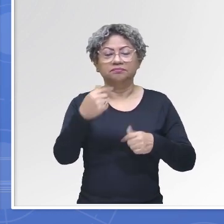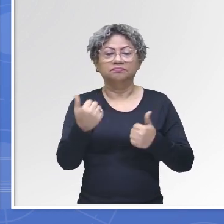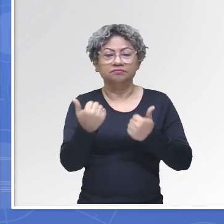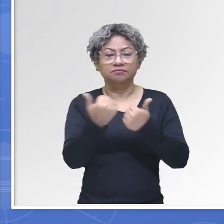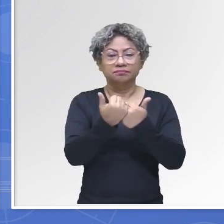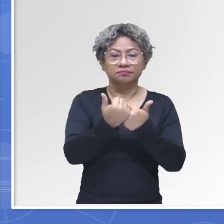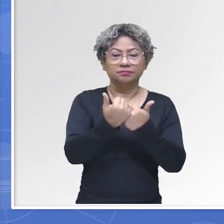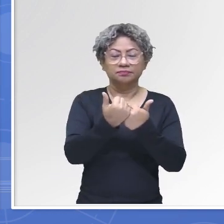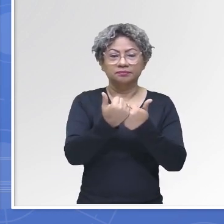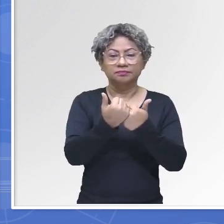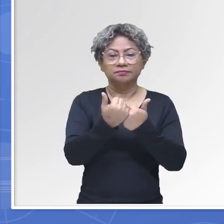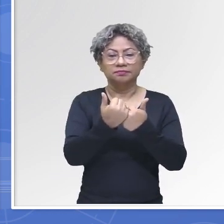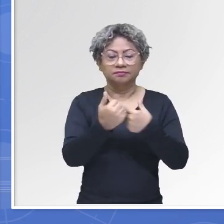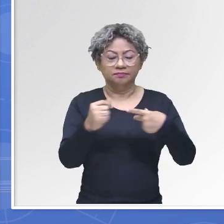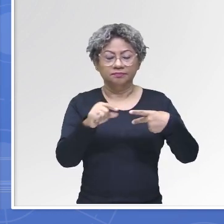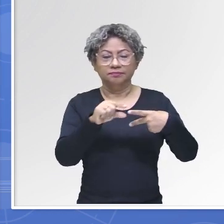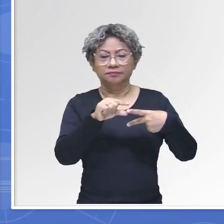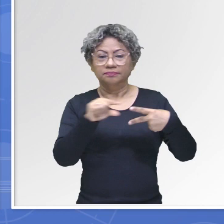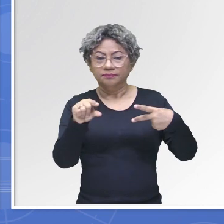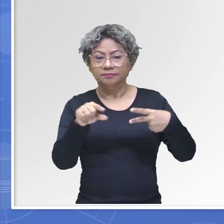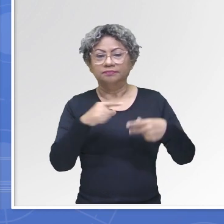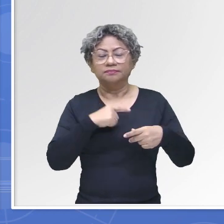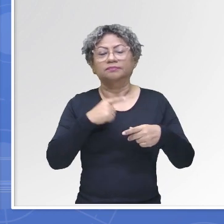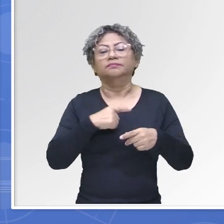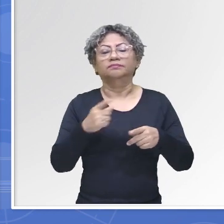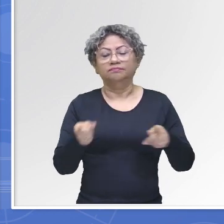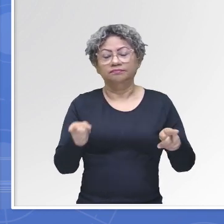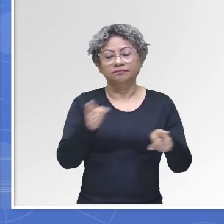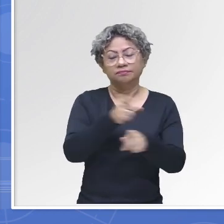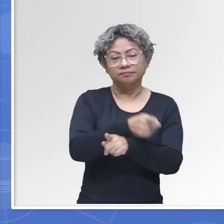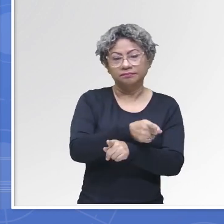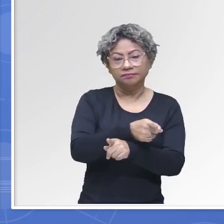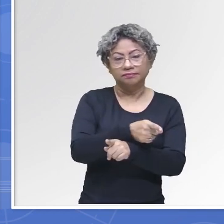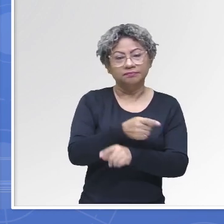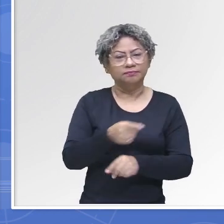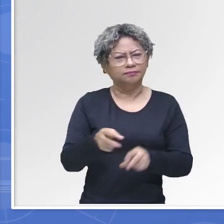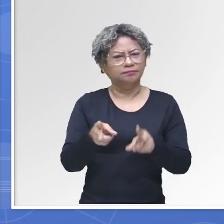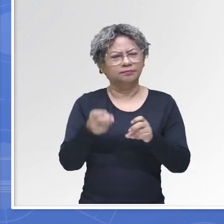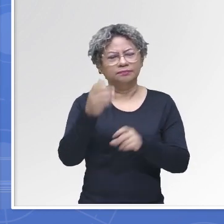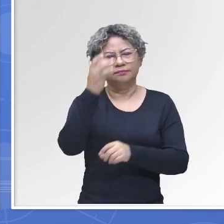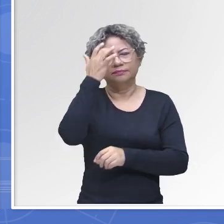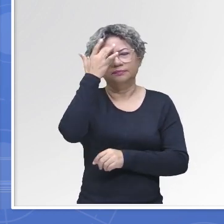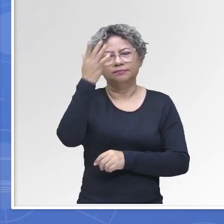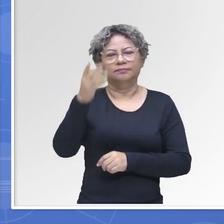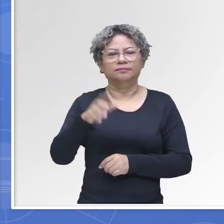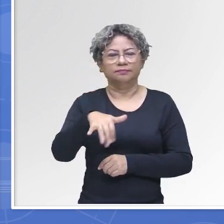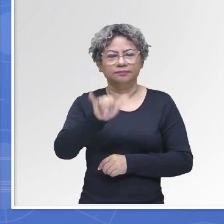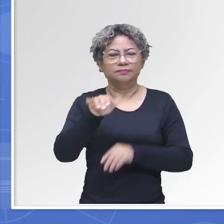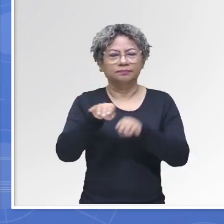lado, o 3 vai passar subtraindo. Então nós temos que o y